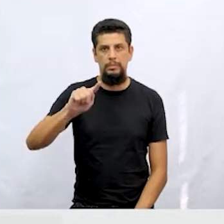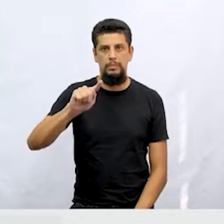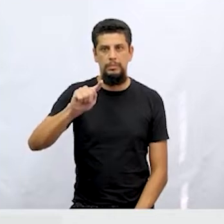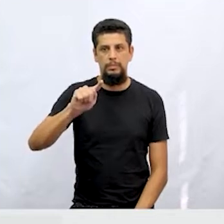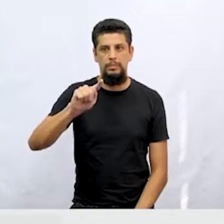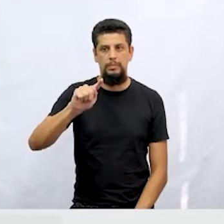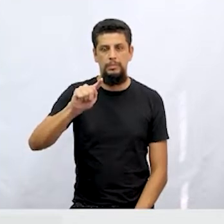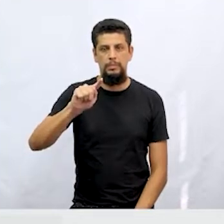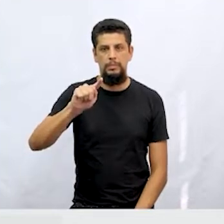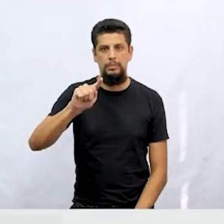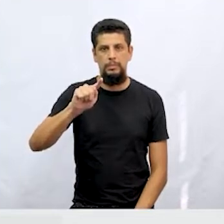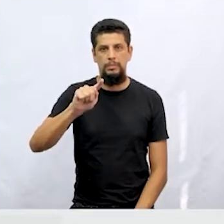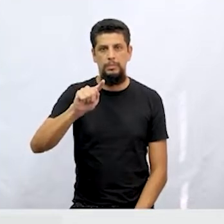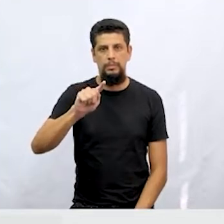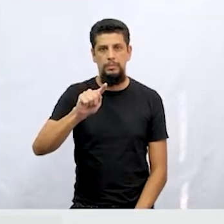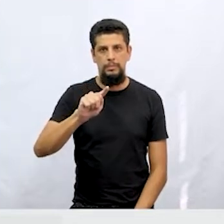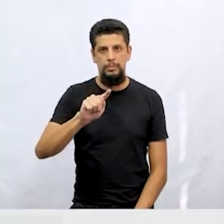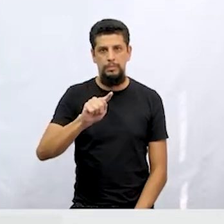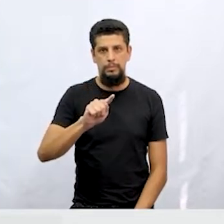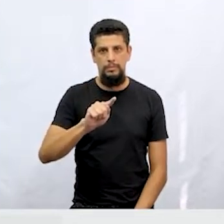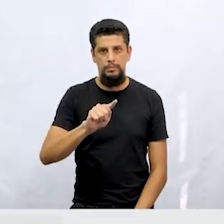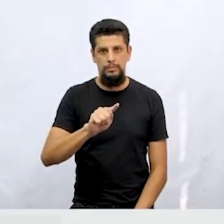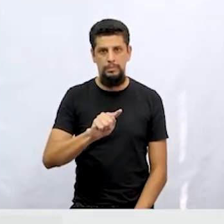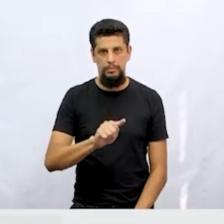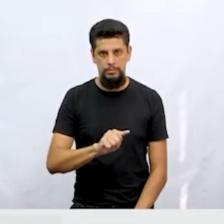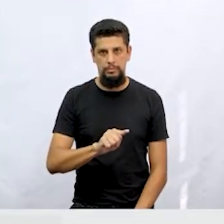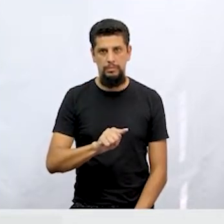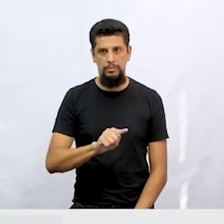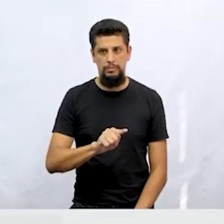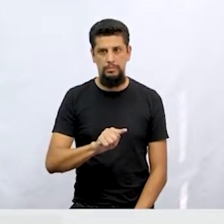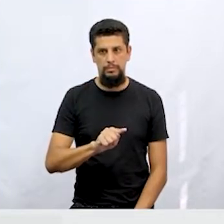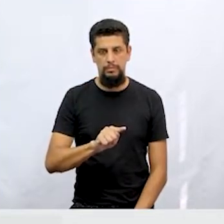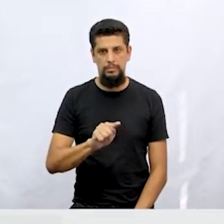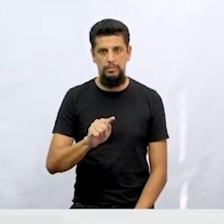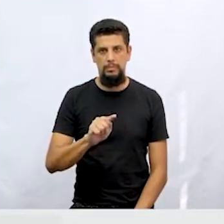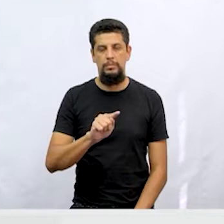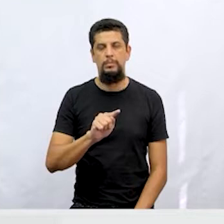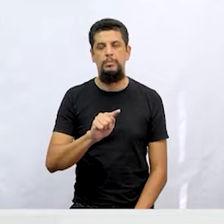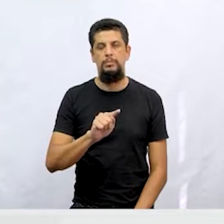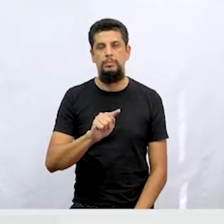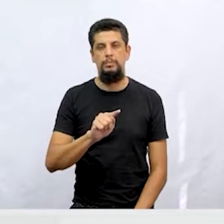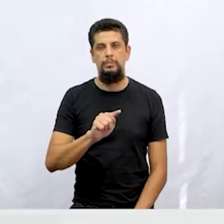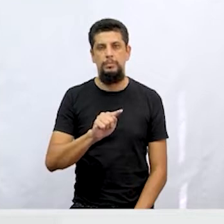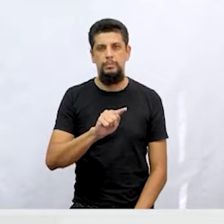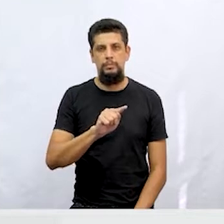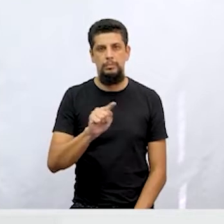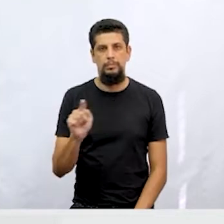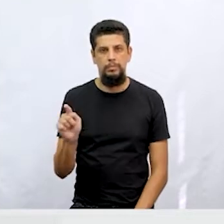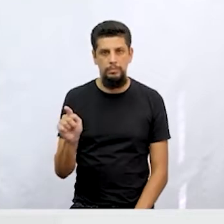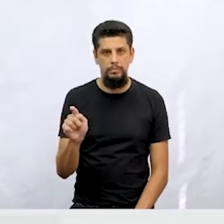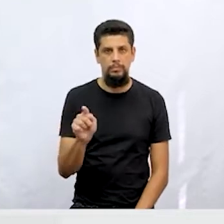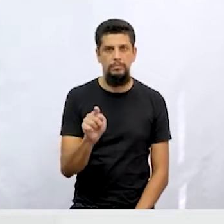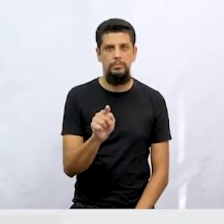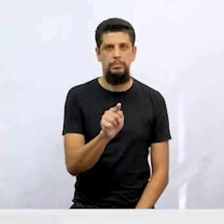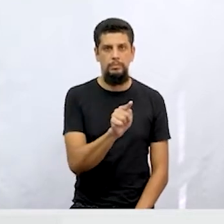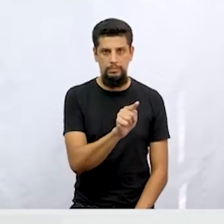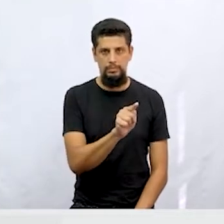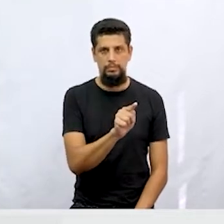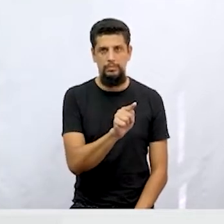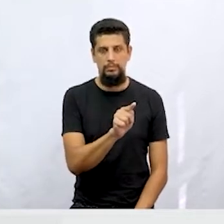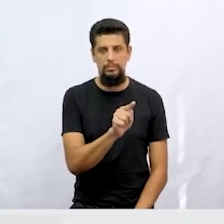cima. Outra linha inclinada descendo e vou fazer uma linha reta